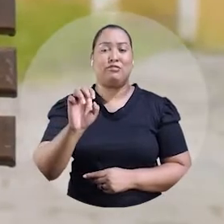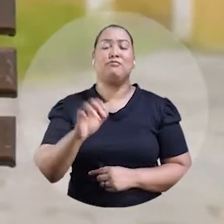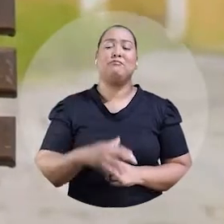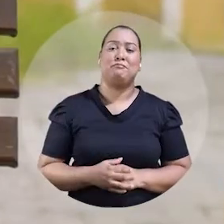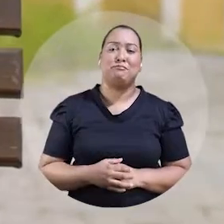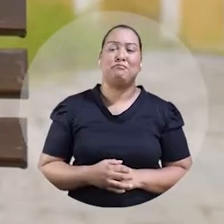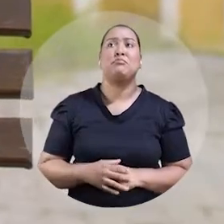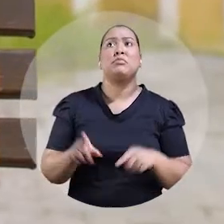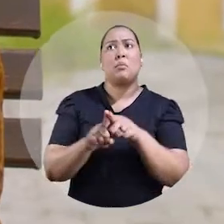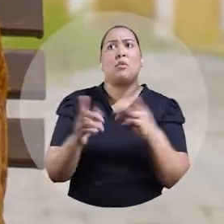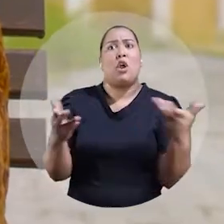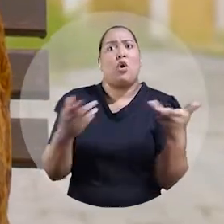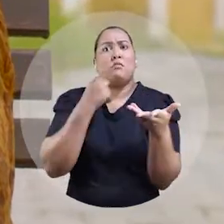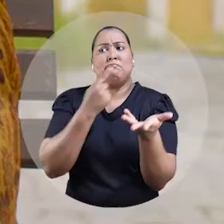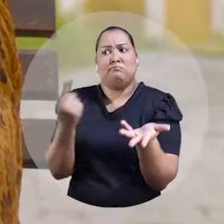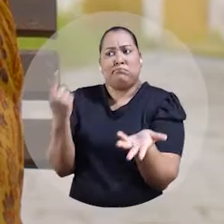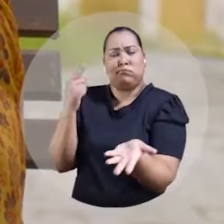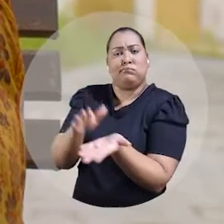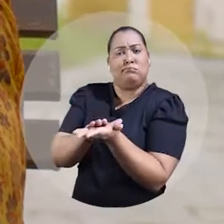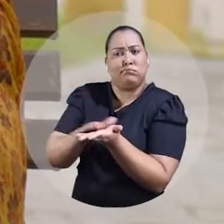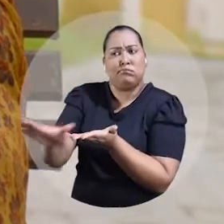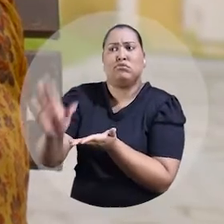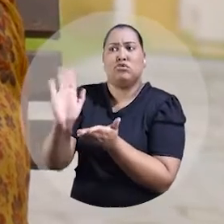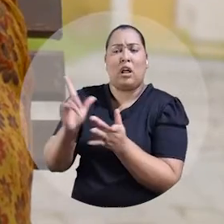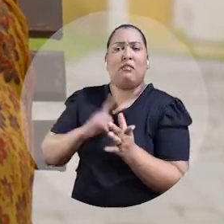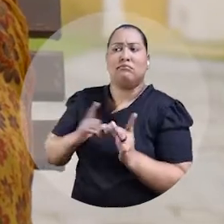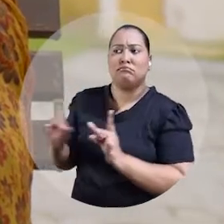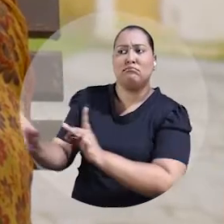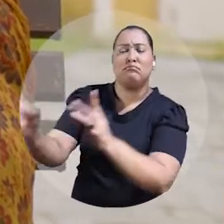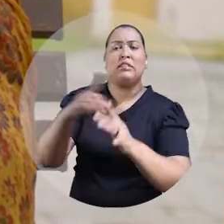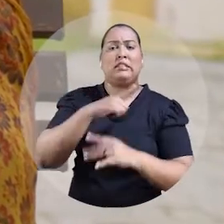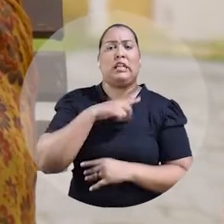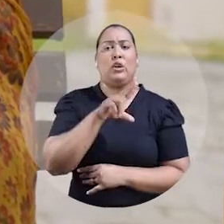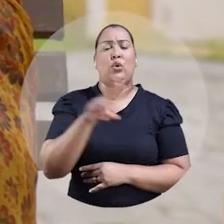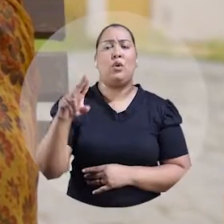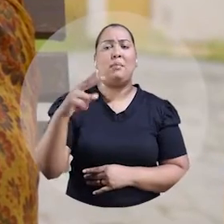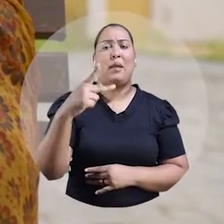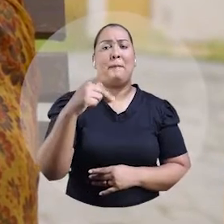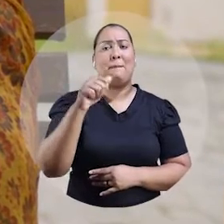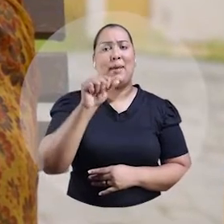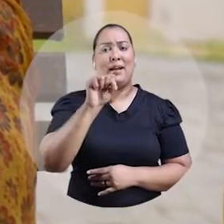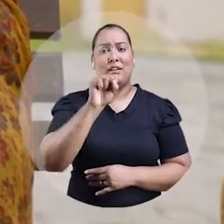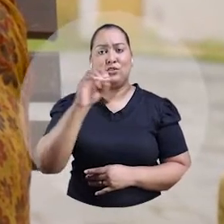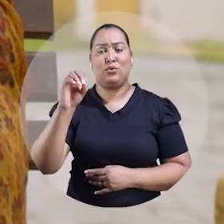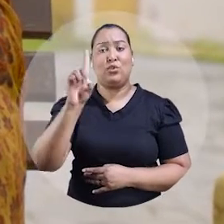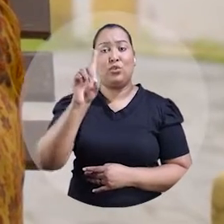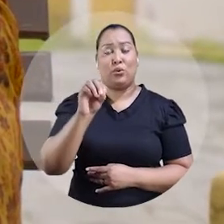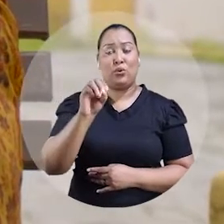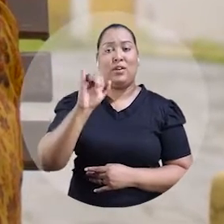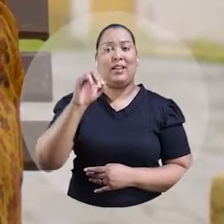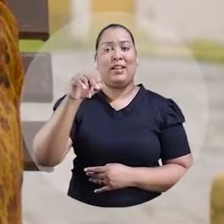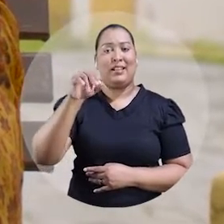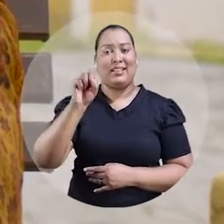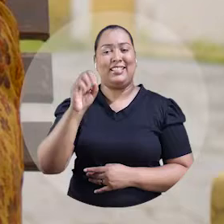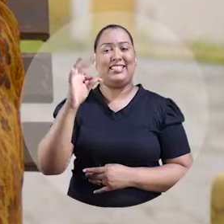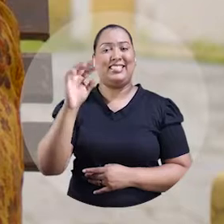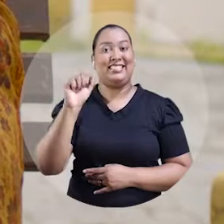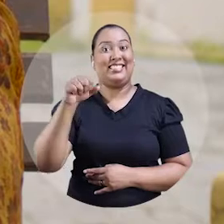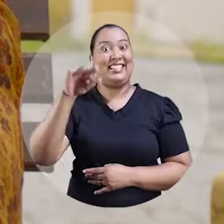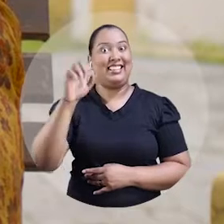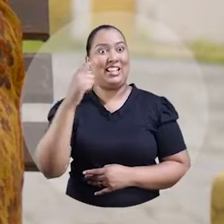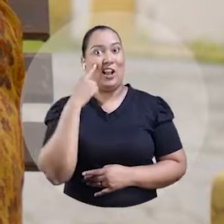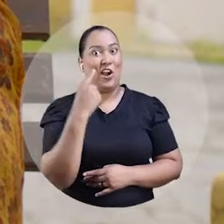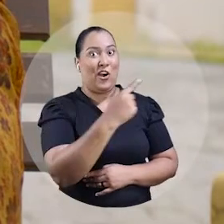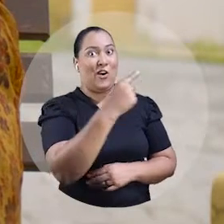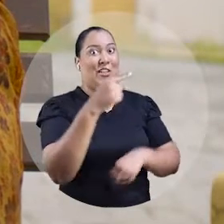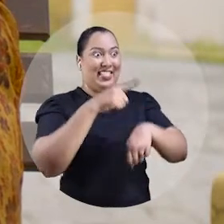e já lançado, enfim, que está circulando, é o Passo do Instante. Livro de Veja poesia, que o tempo